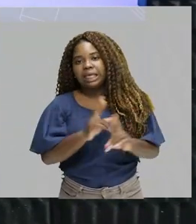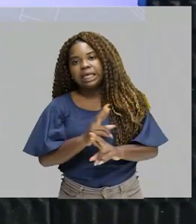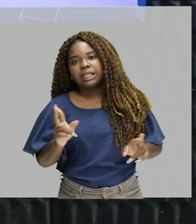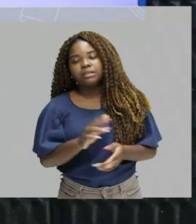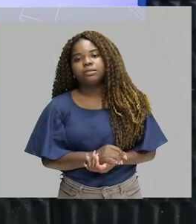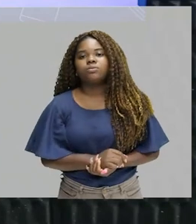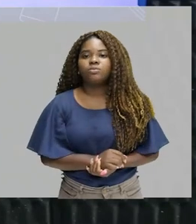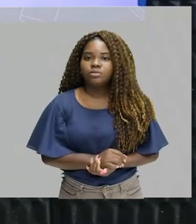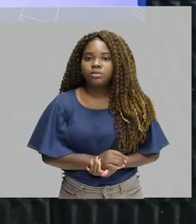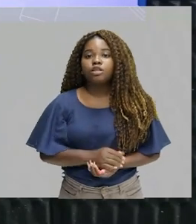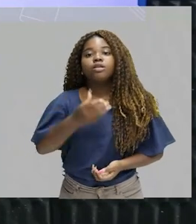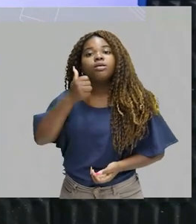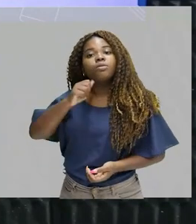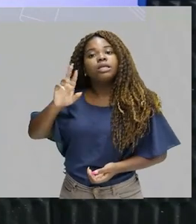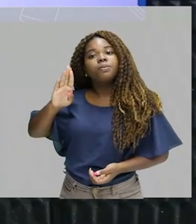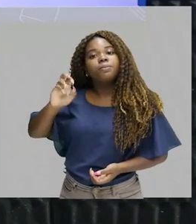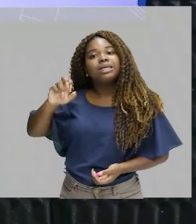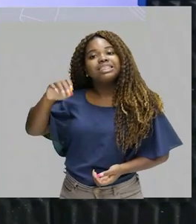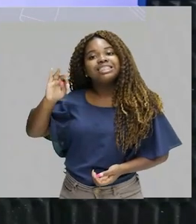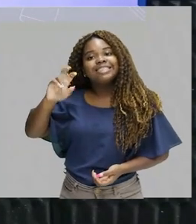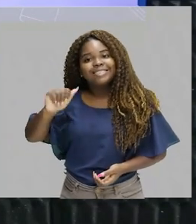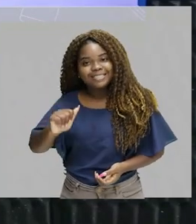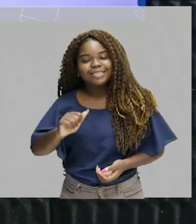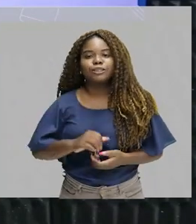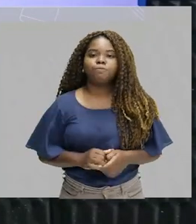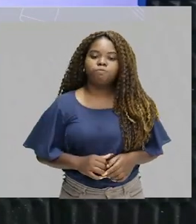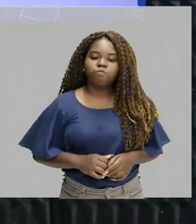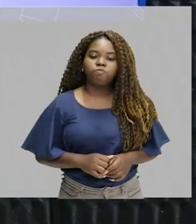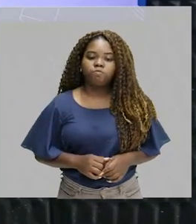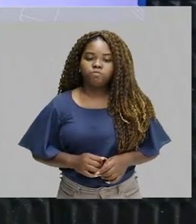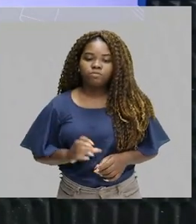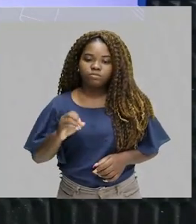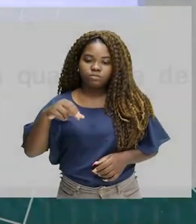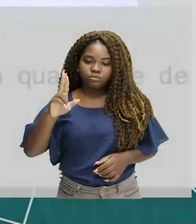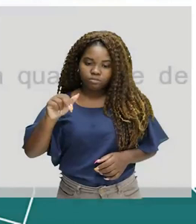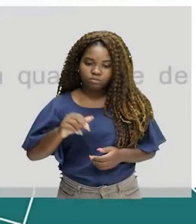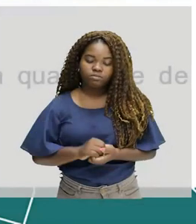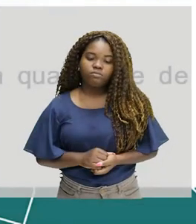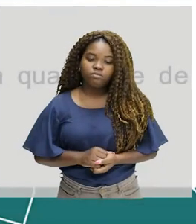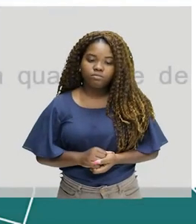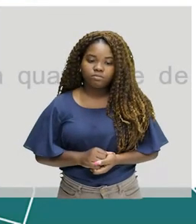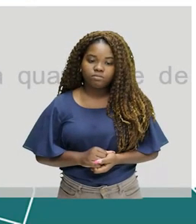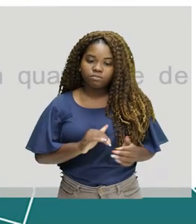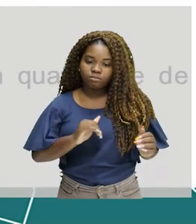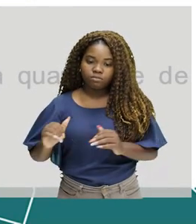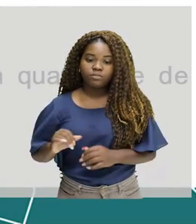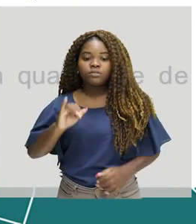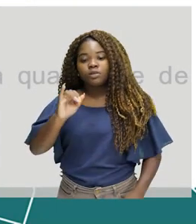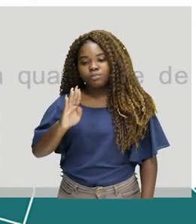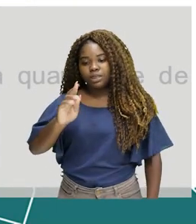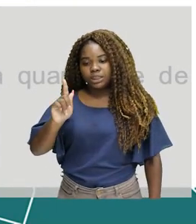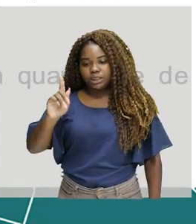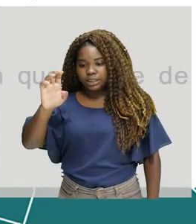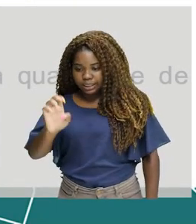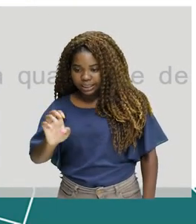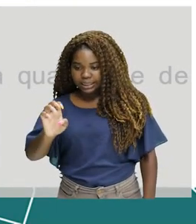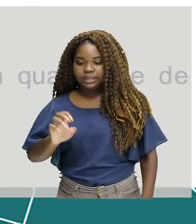Betina Barbosa economista do pnud programa das Nações Unidas para o desenvolvimento o IBGE